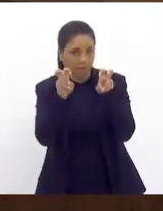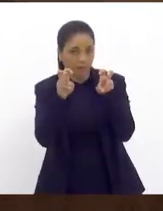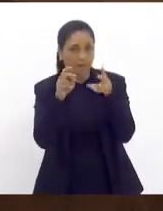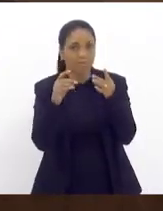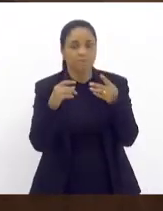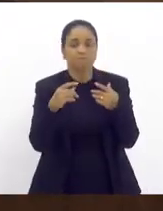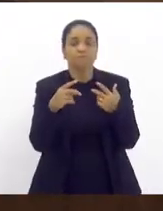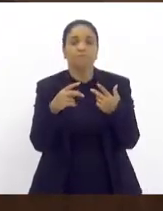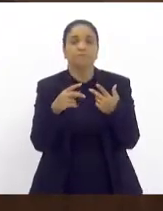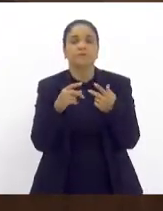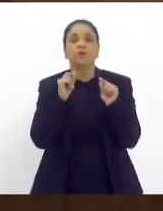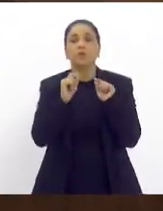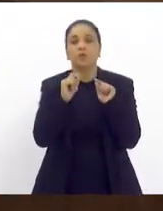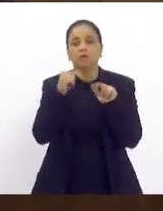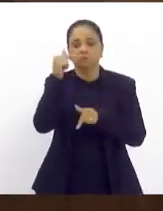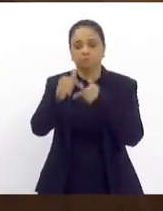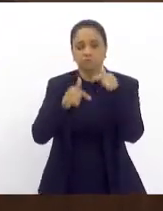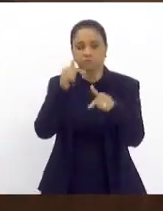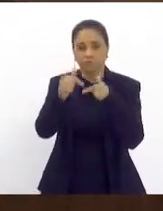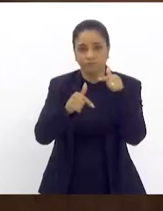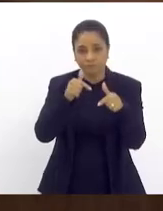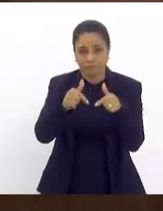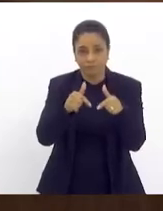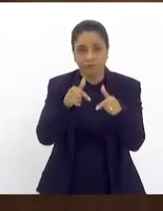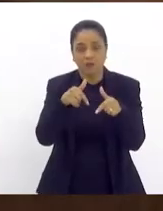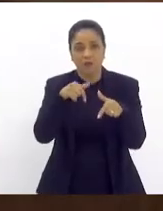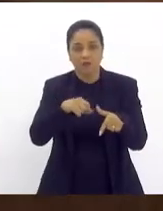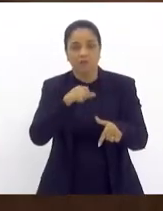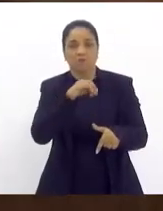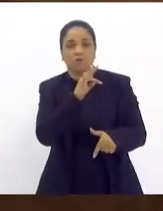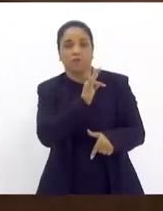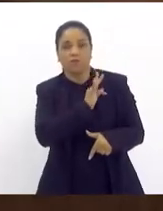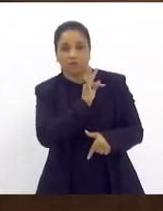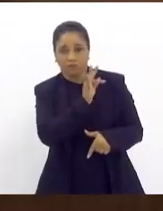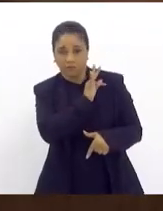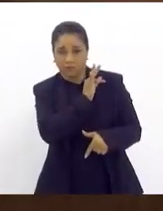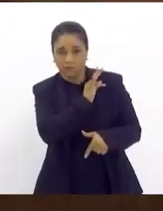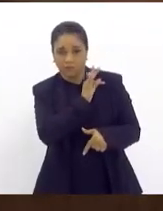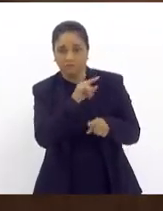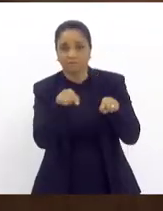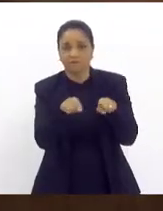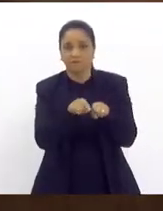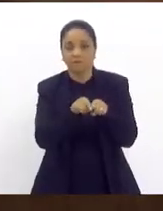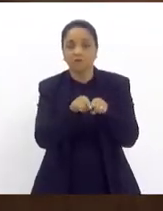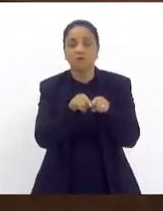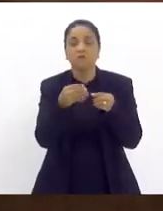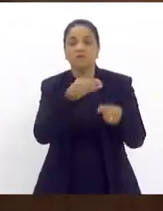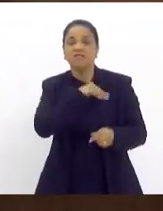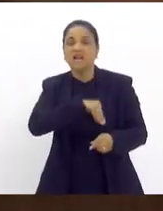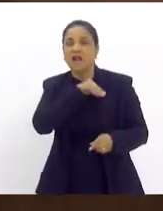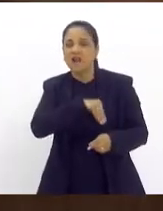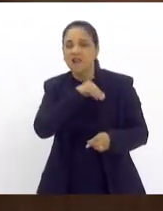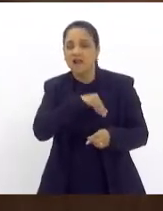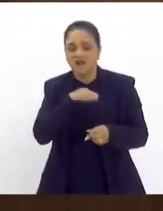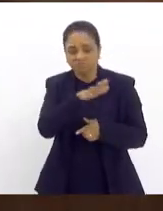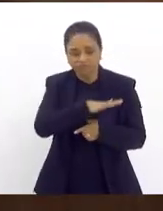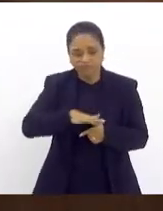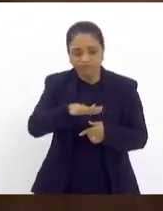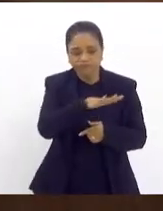da classe trabalhadora Fluminense que é o restabelecimento de um piso salarial Regional